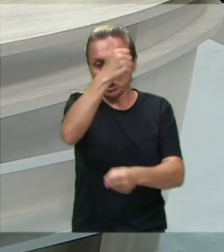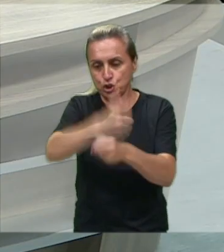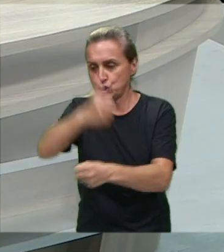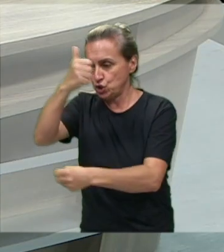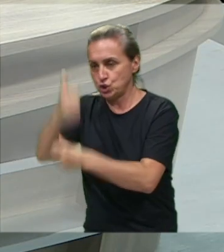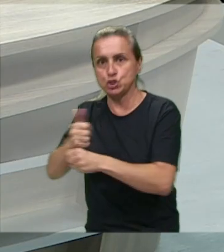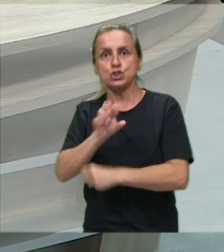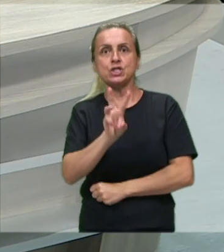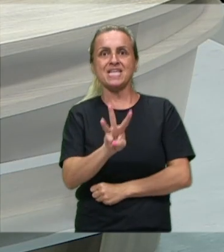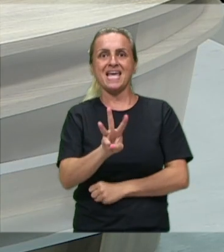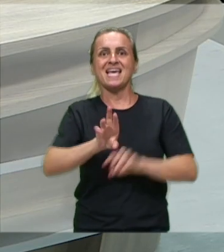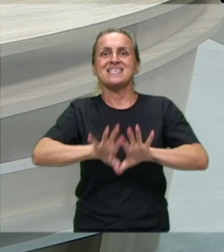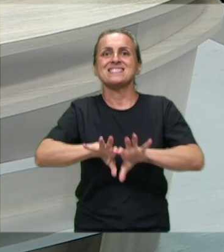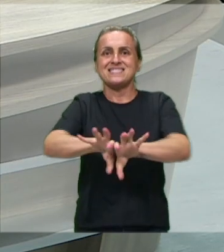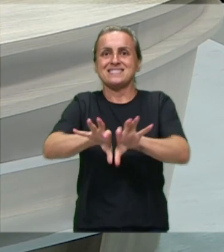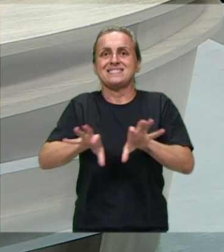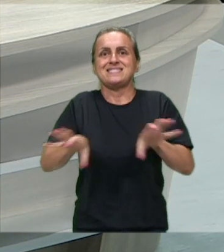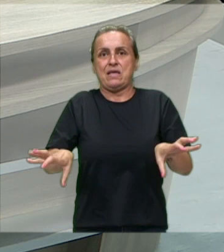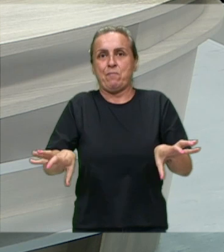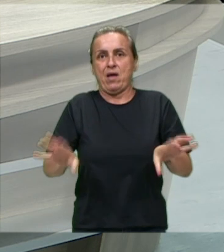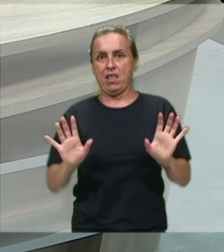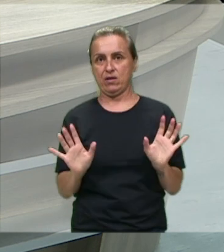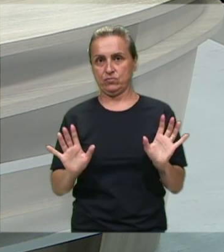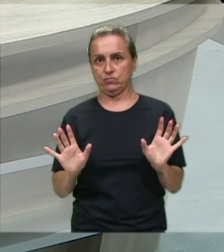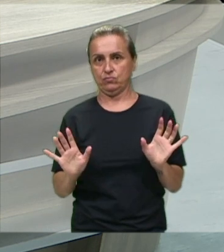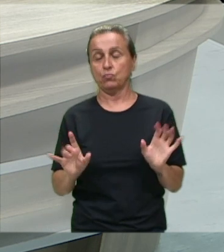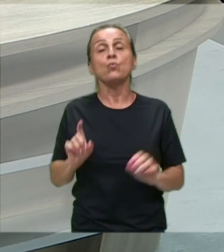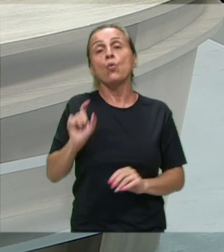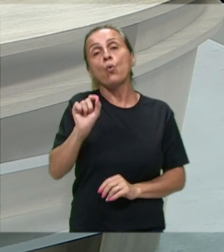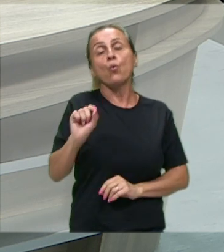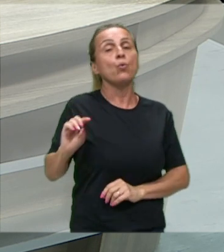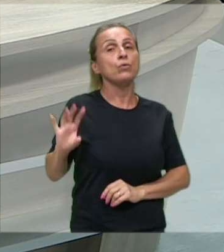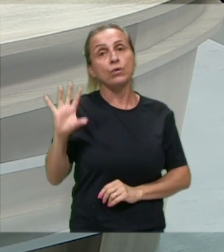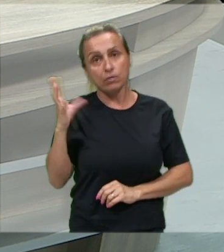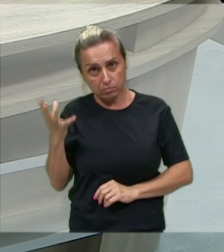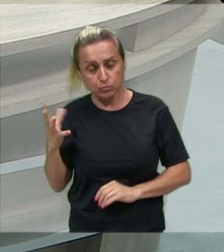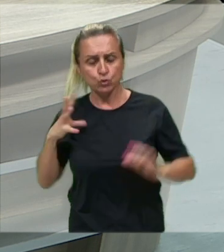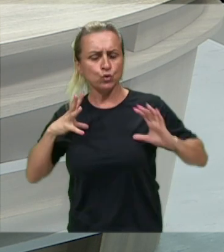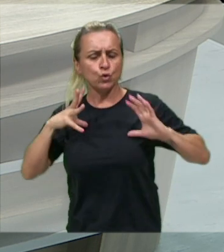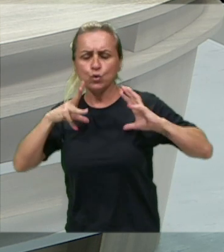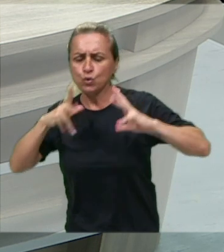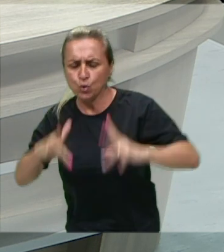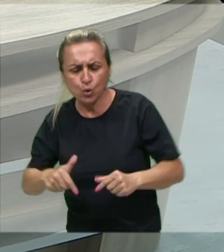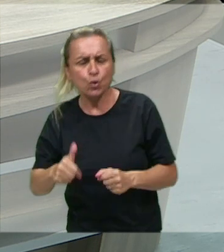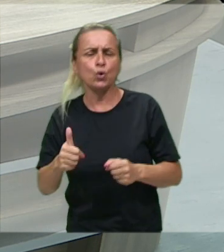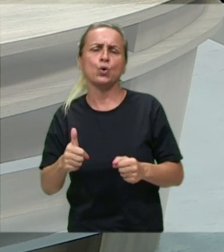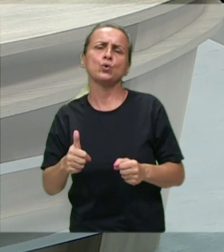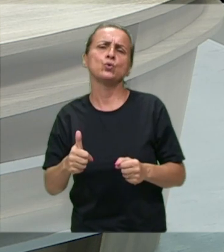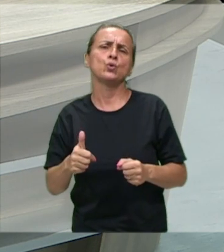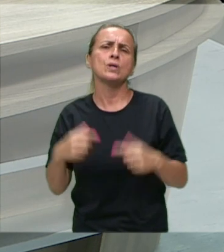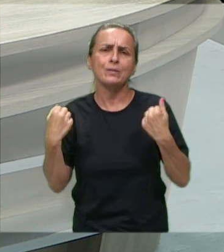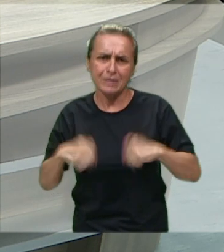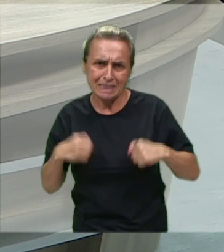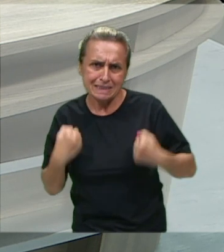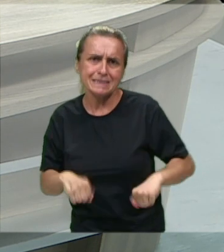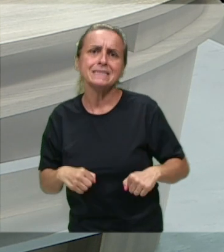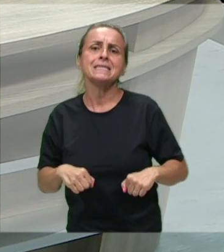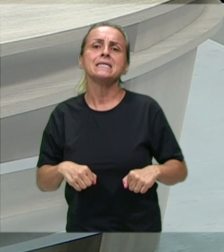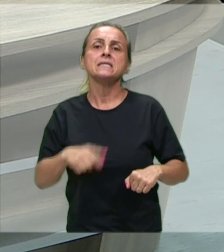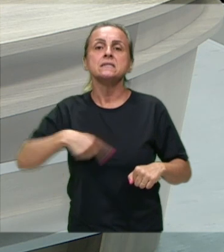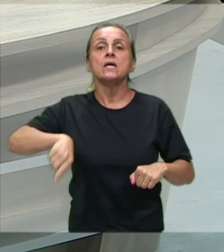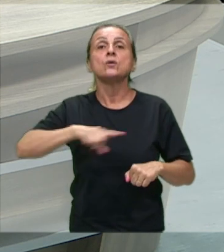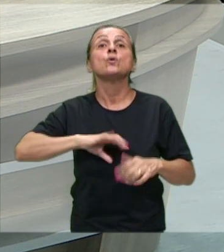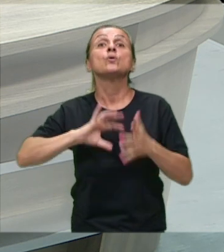Édipo, que ele está substituto. O que a gente faz? Todas as demandas, nós somos repartidos no nosso sindicato por